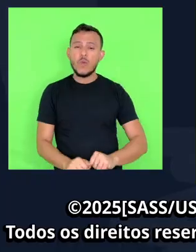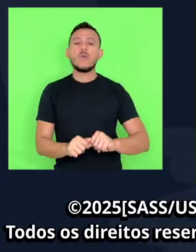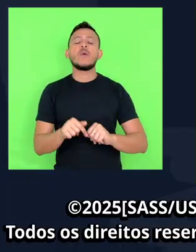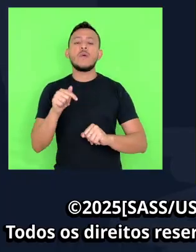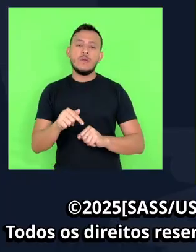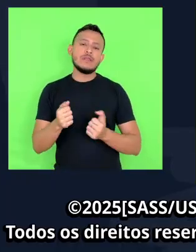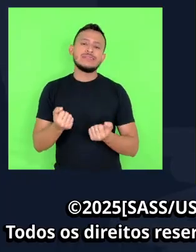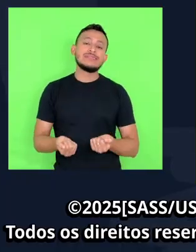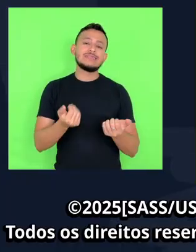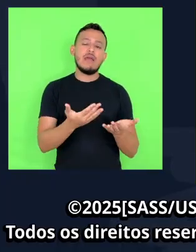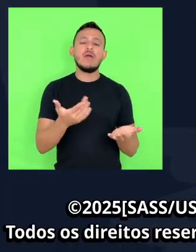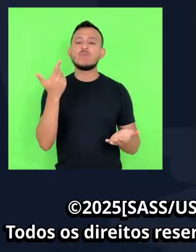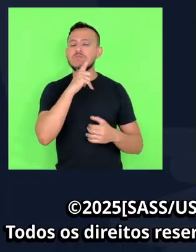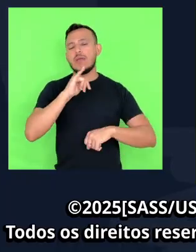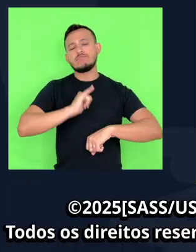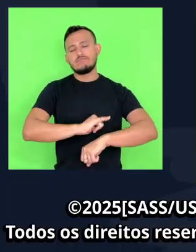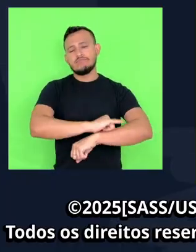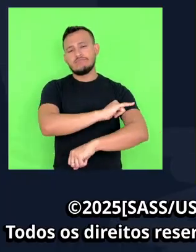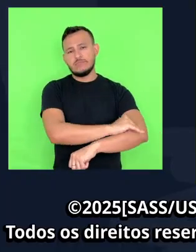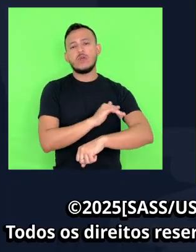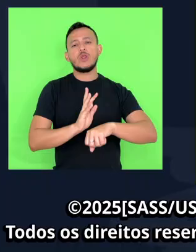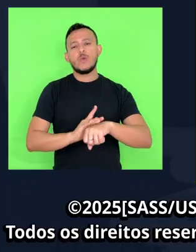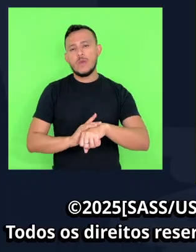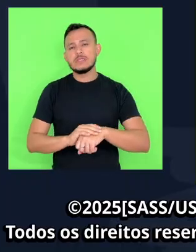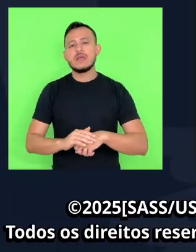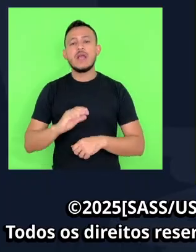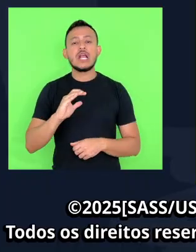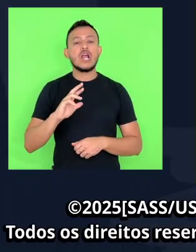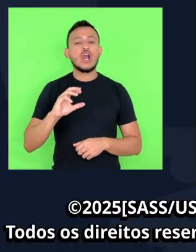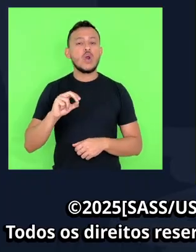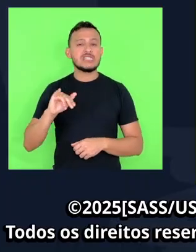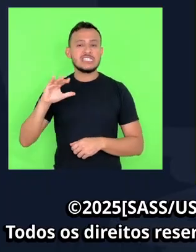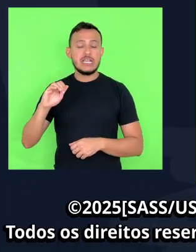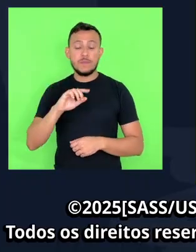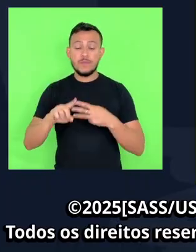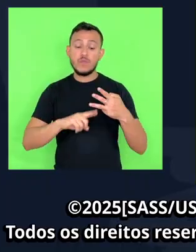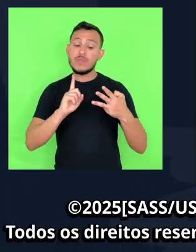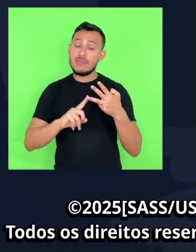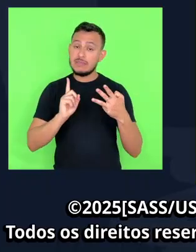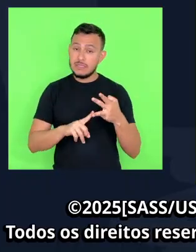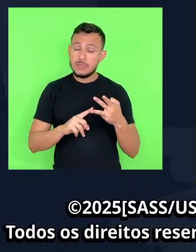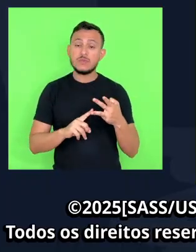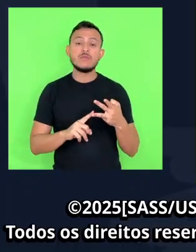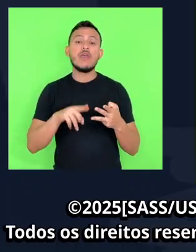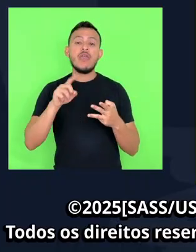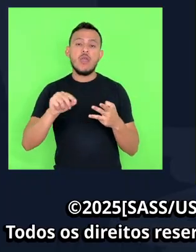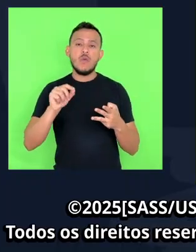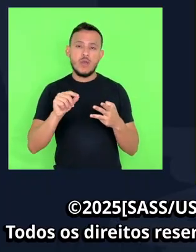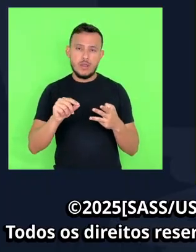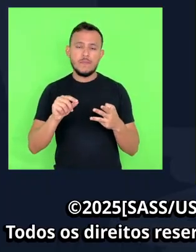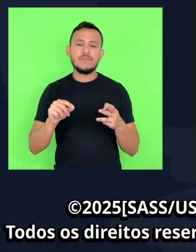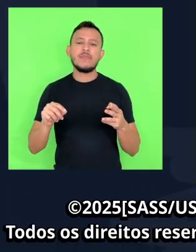também levando à obesidade às doenças crônicas. E um terceiro caminho é o